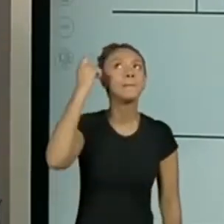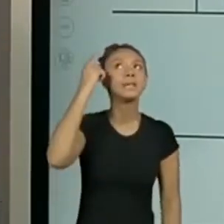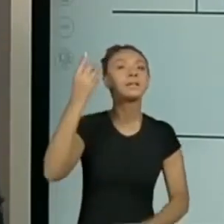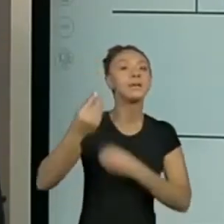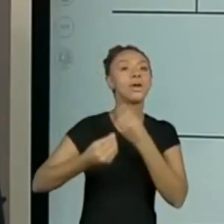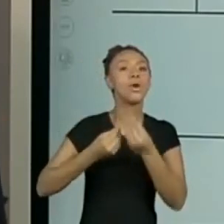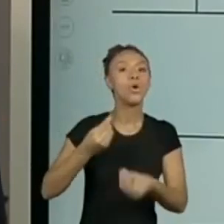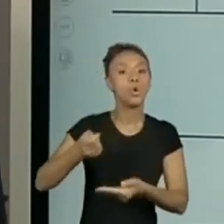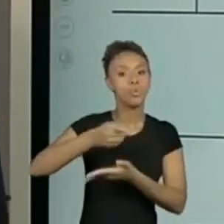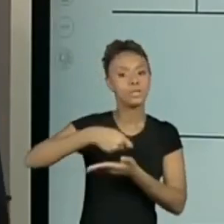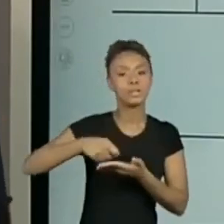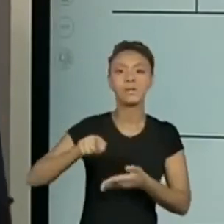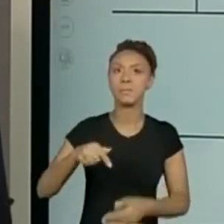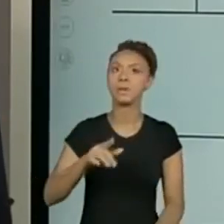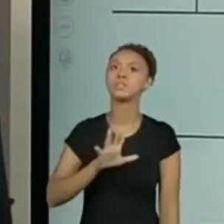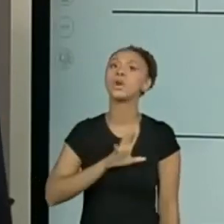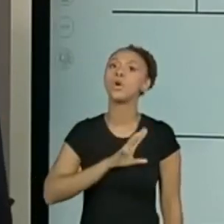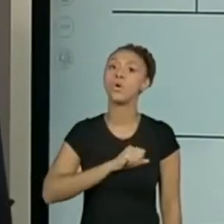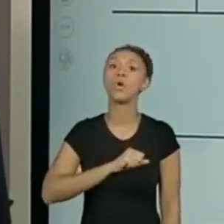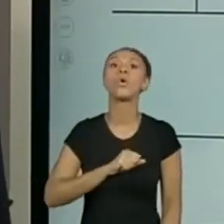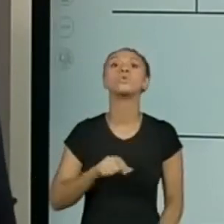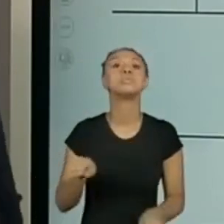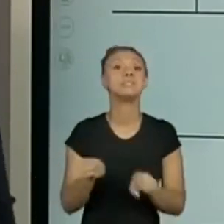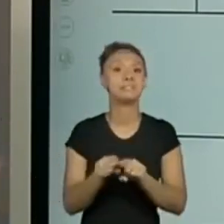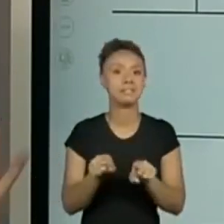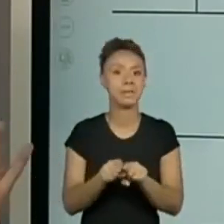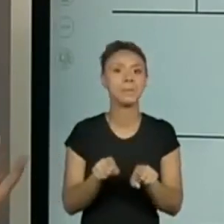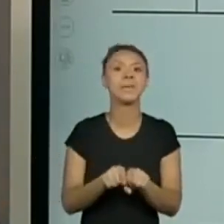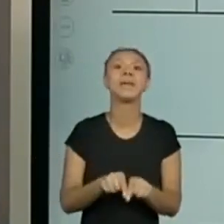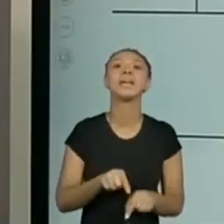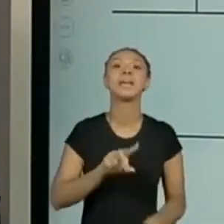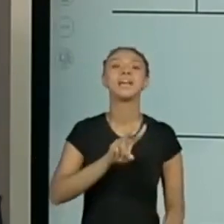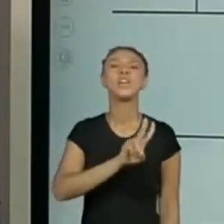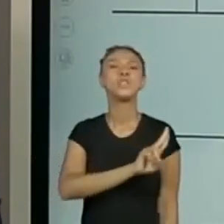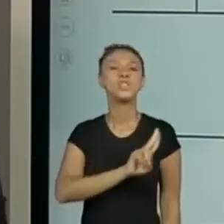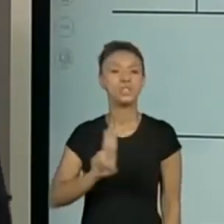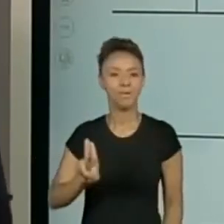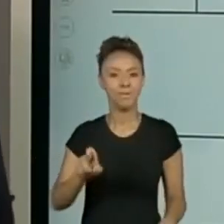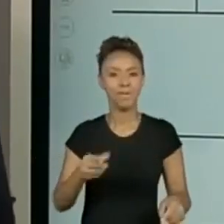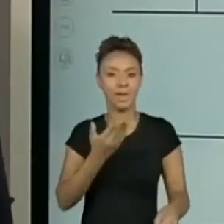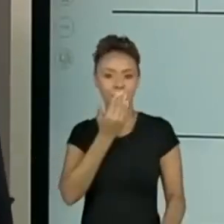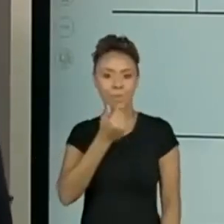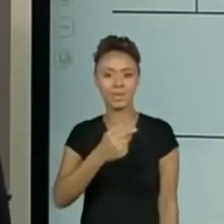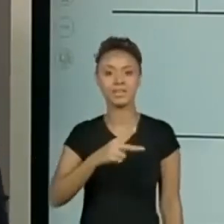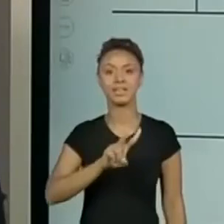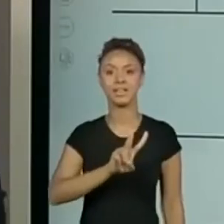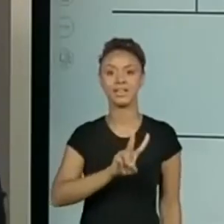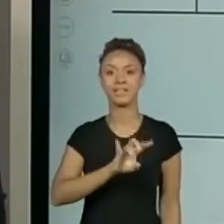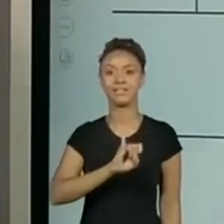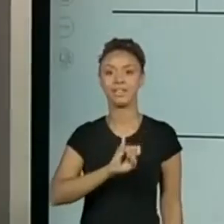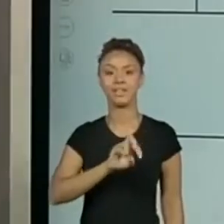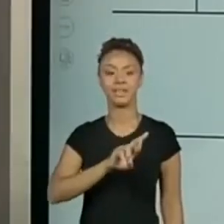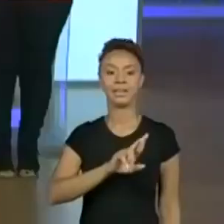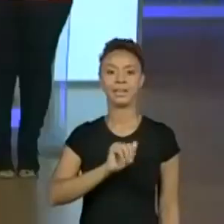Mas a professora Kelly ama um virado ao paulista, tá bom? Se alguém fizer e me convidar, Estou disposta